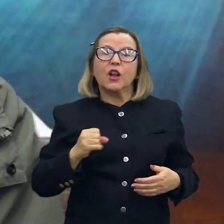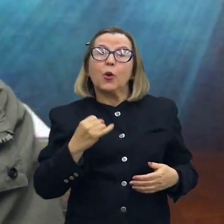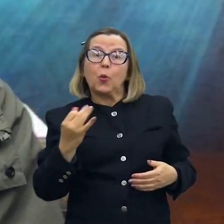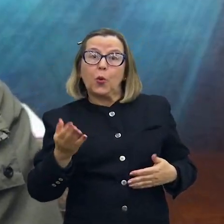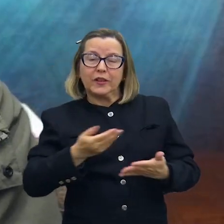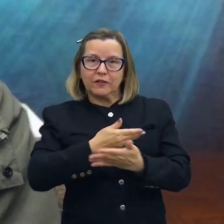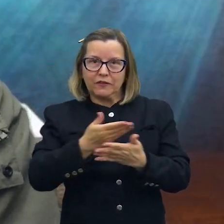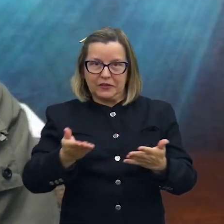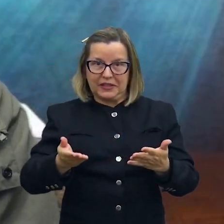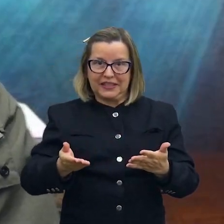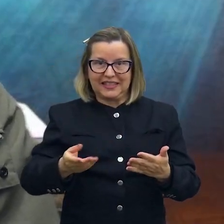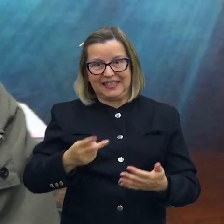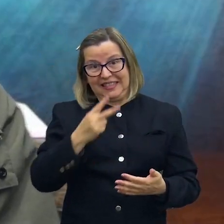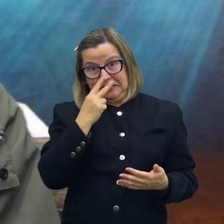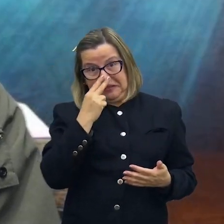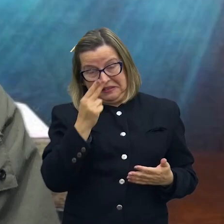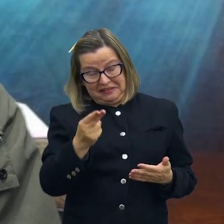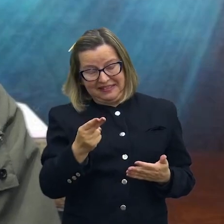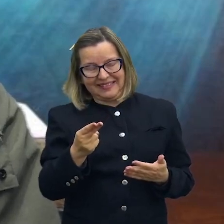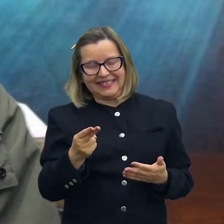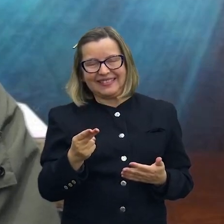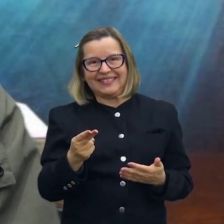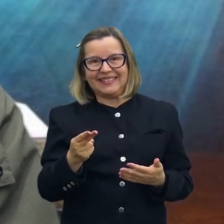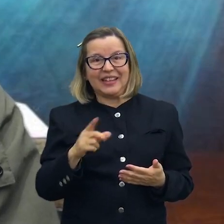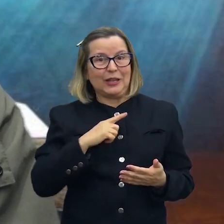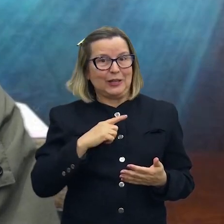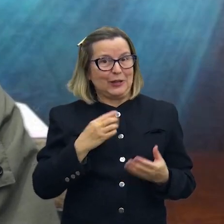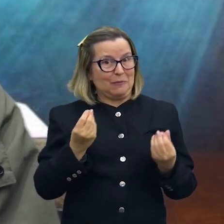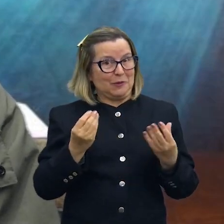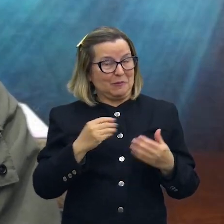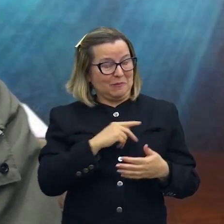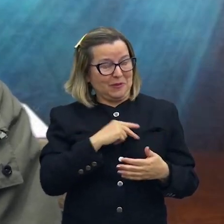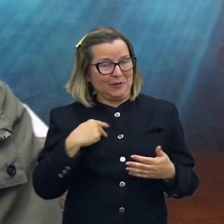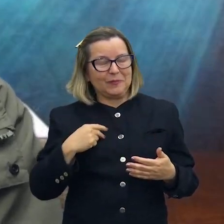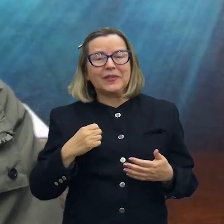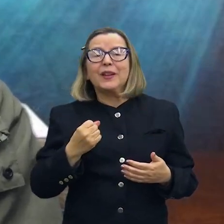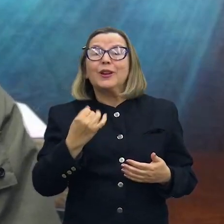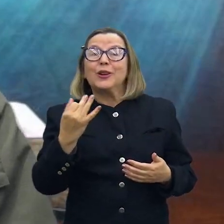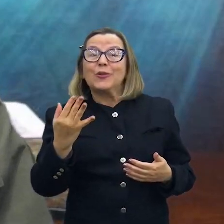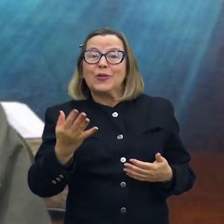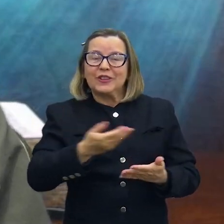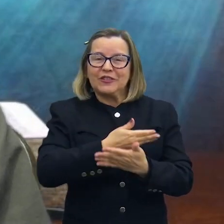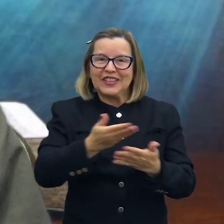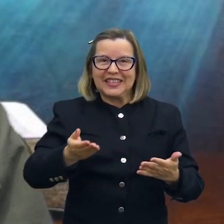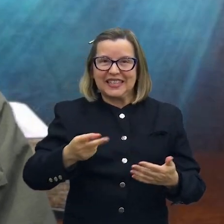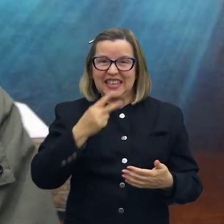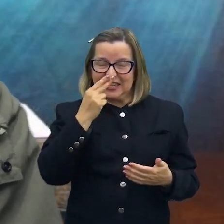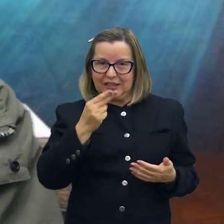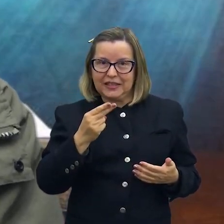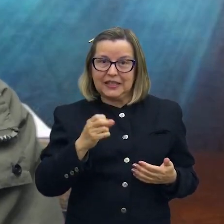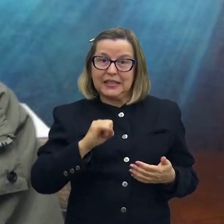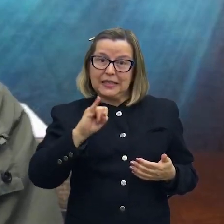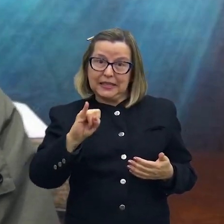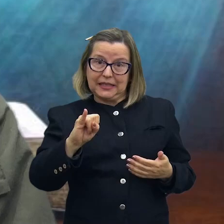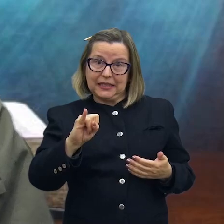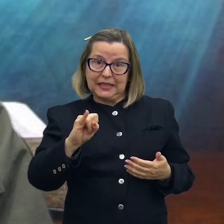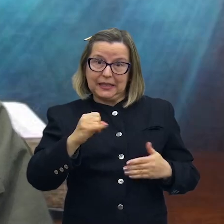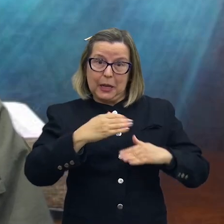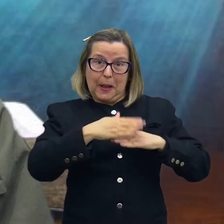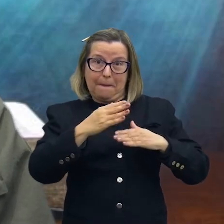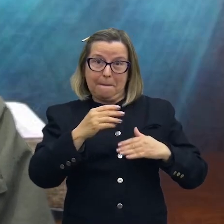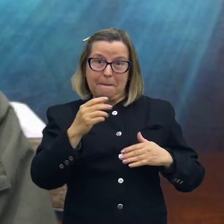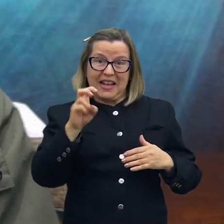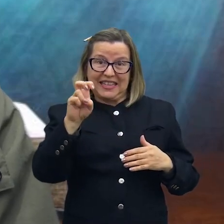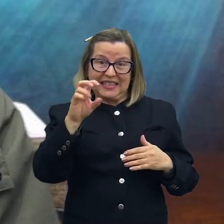vocês acreditam, e tinha vários pastores, tinha muitos pastores lá, viu? Quantos de vocês acreditam que se aumentar